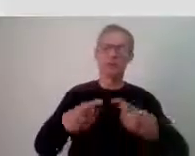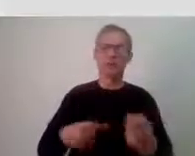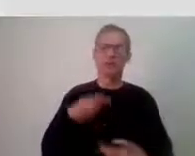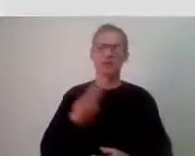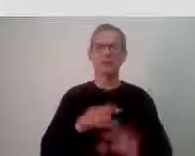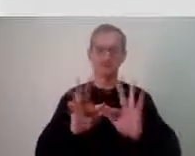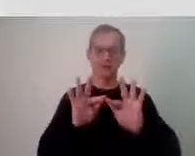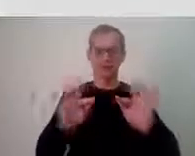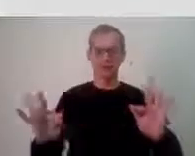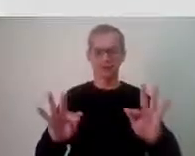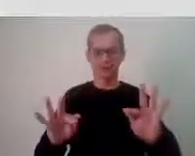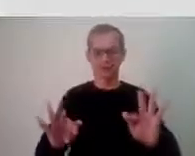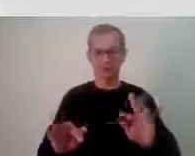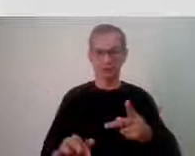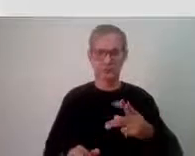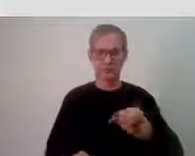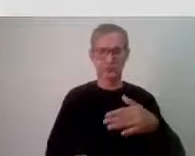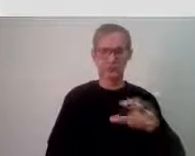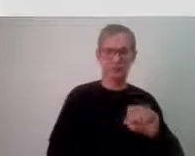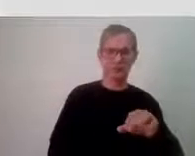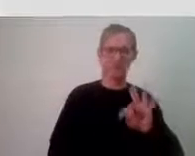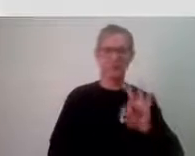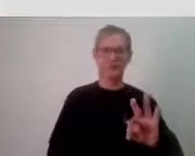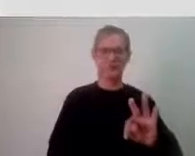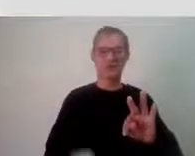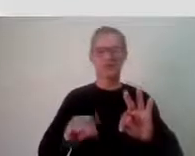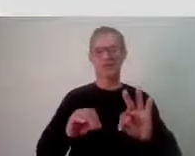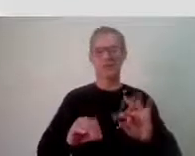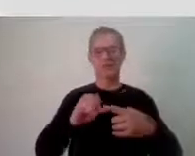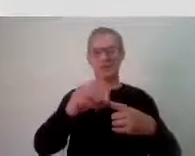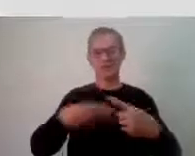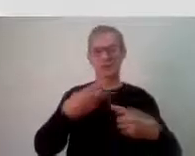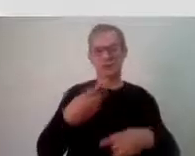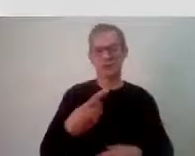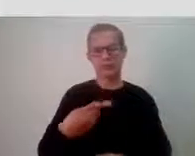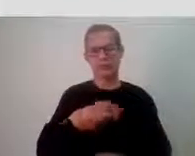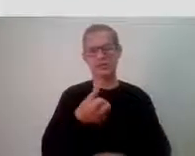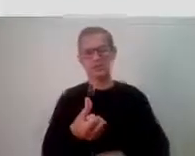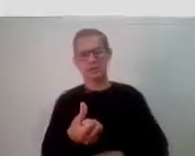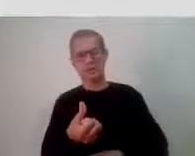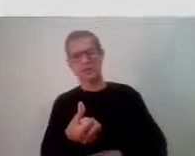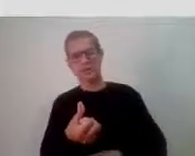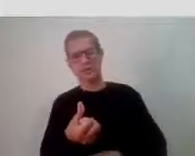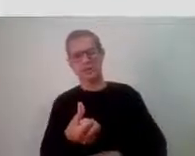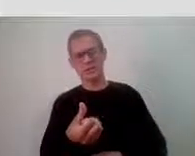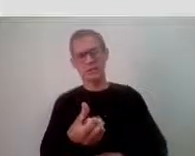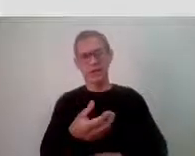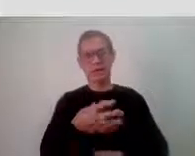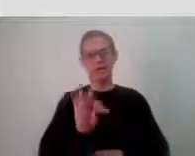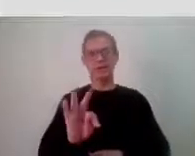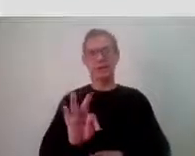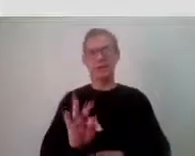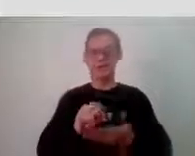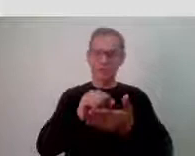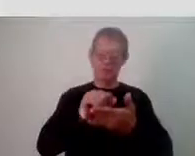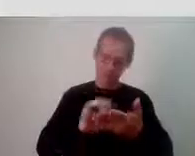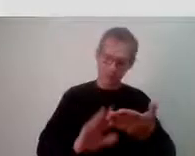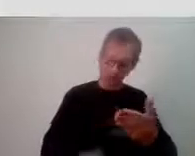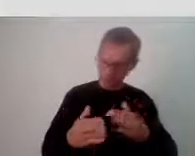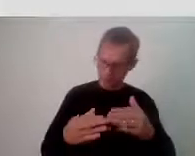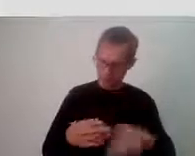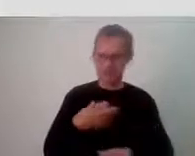nossa função, posição, é dada por t ao cubo menos 6t. Só que o exercício ele pediu o quê? A posição em